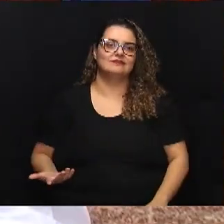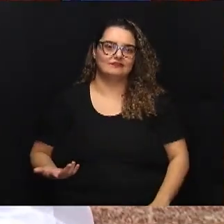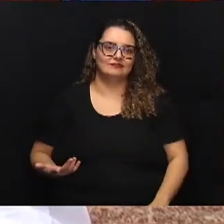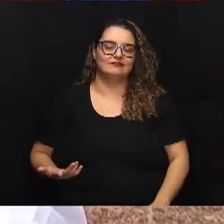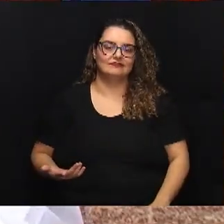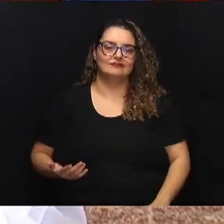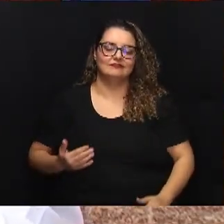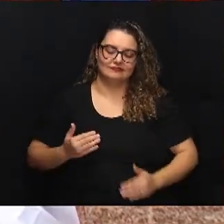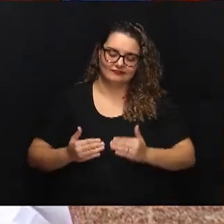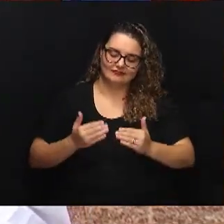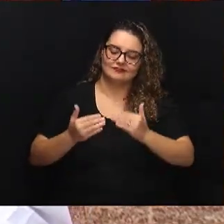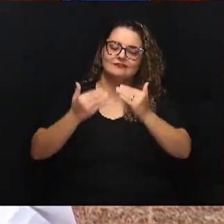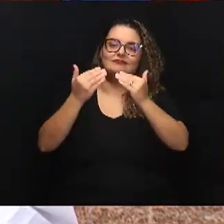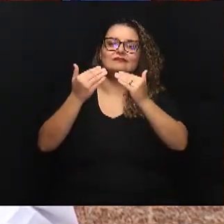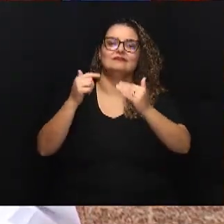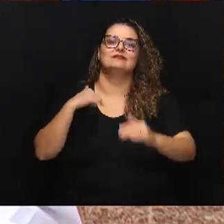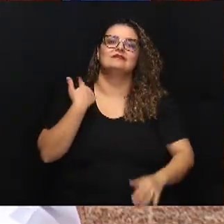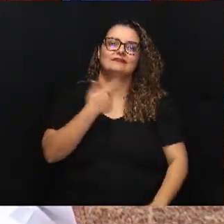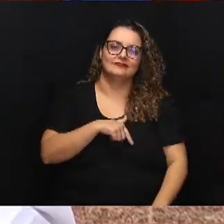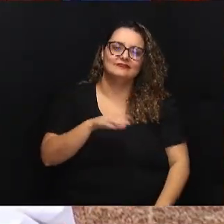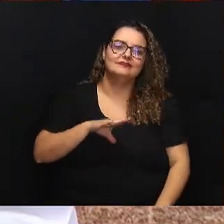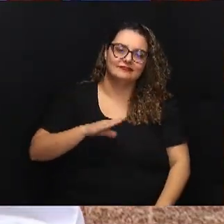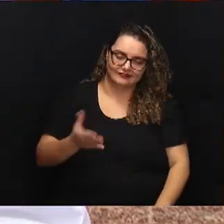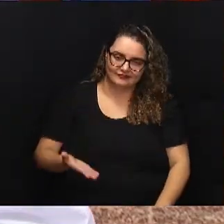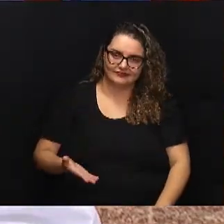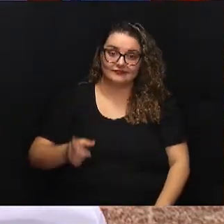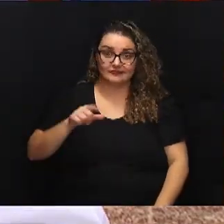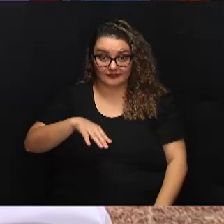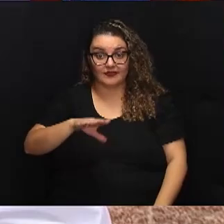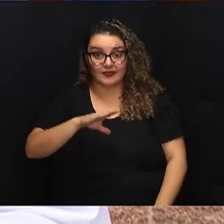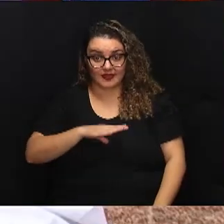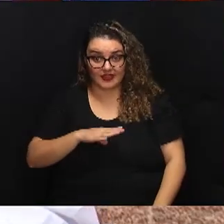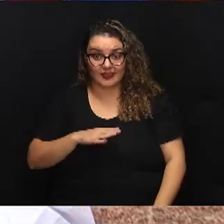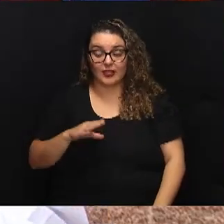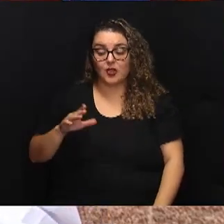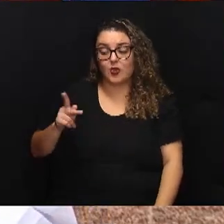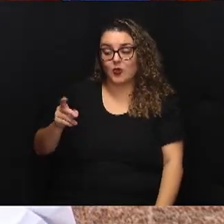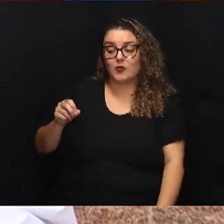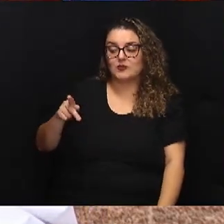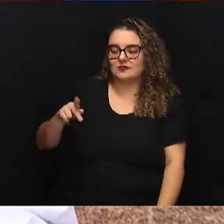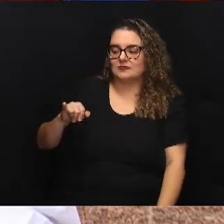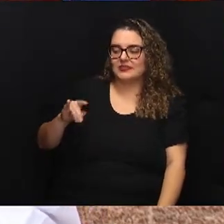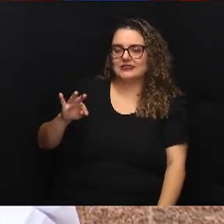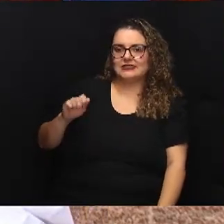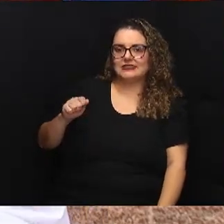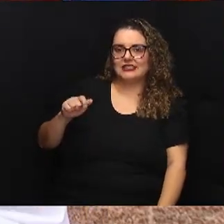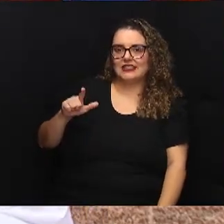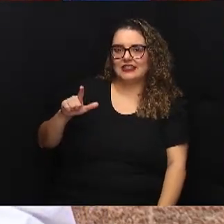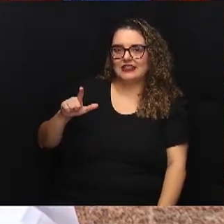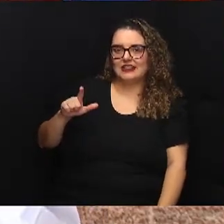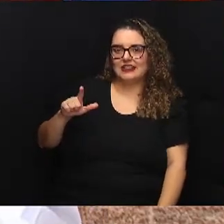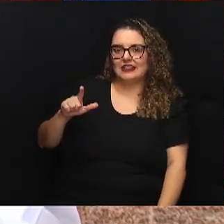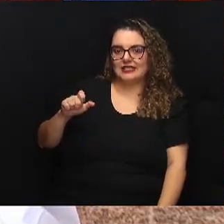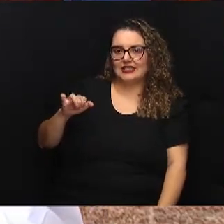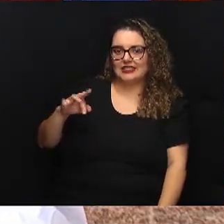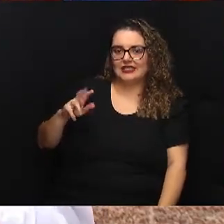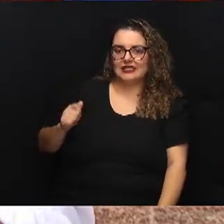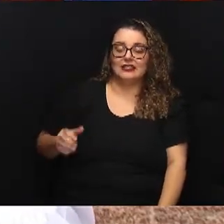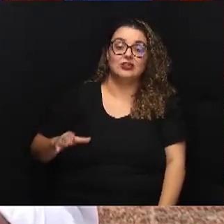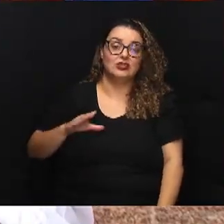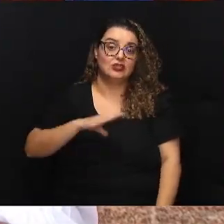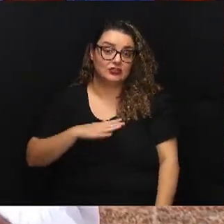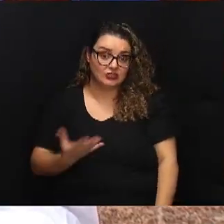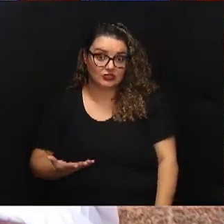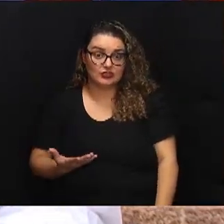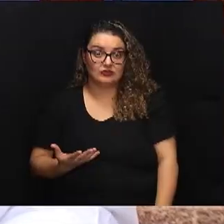a construir a nossa cidade. É uma cidade hospitaleira, uma cidade que tem